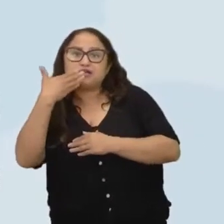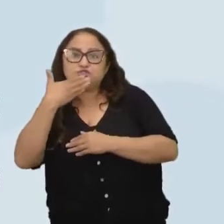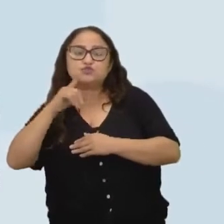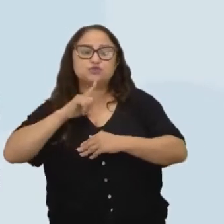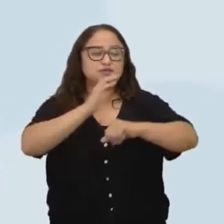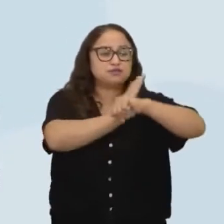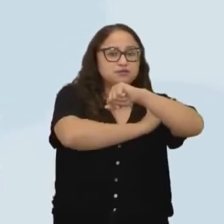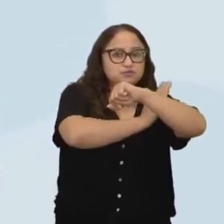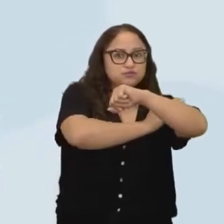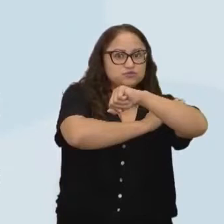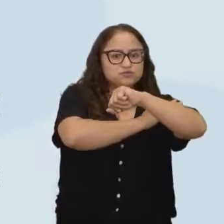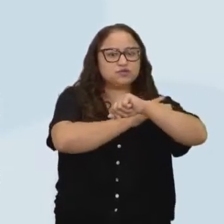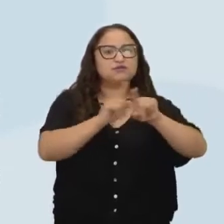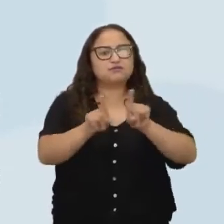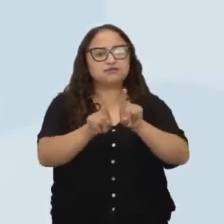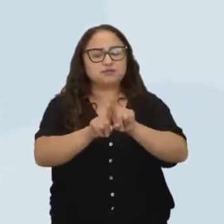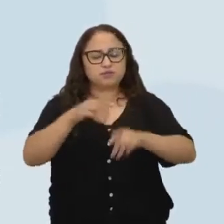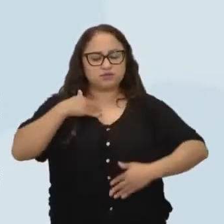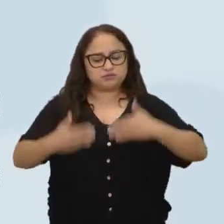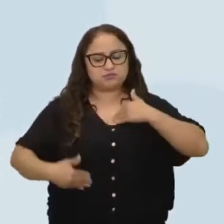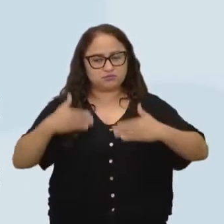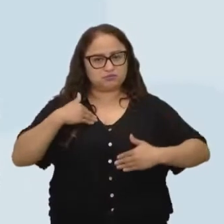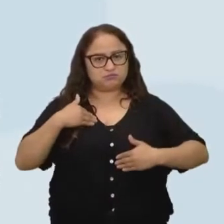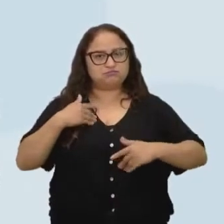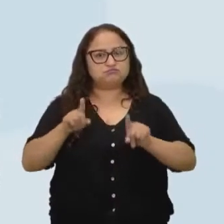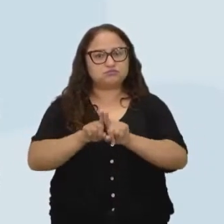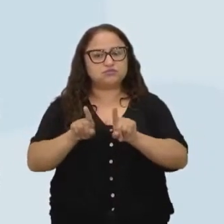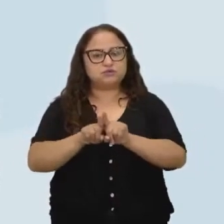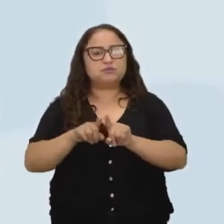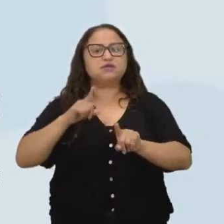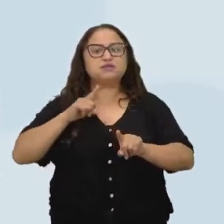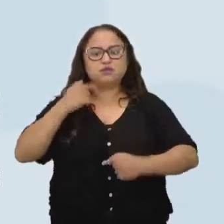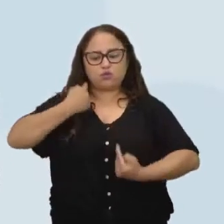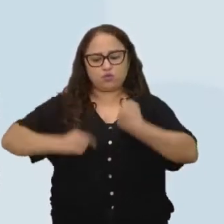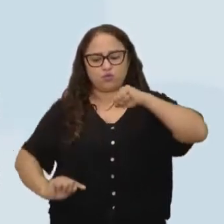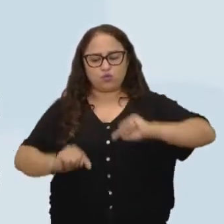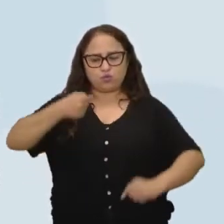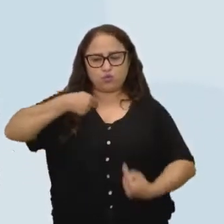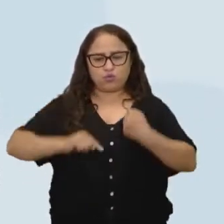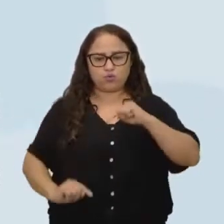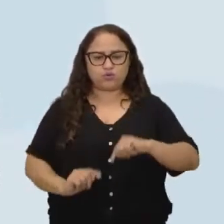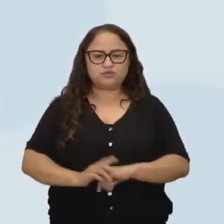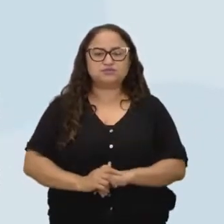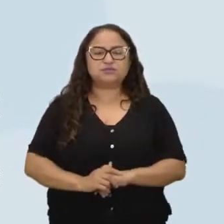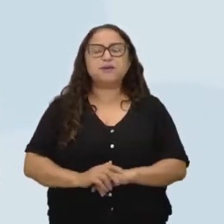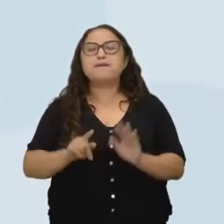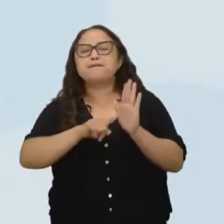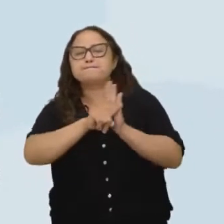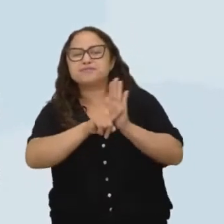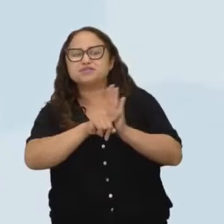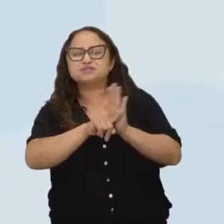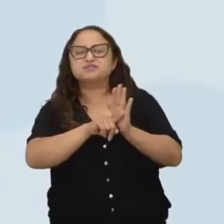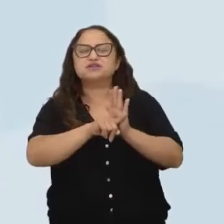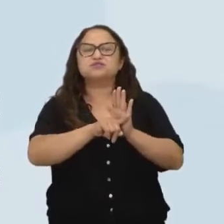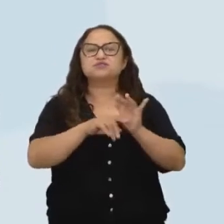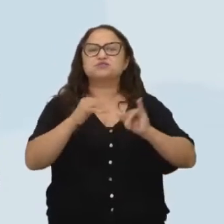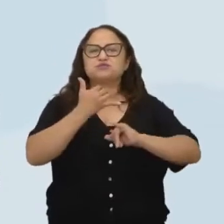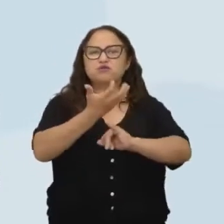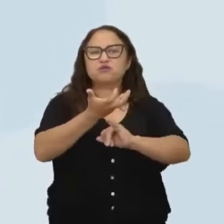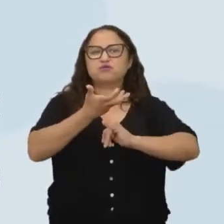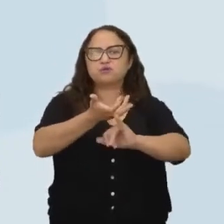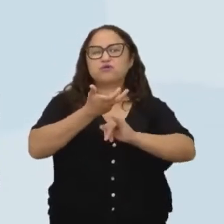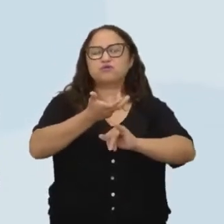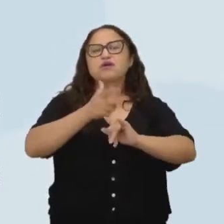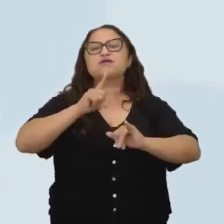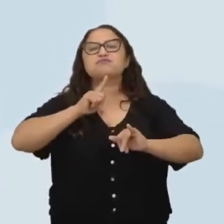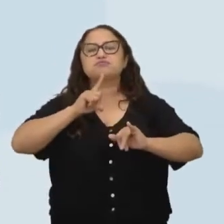muscular, regular a temperatura corporal e remover metabólitos, entre outros. Pesquisadores comparam o gasto energético